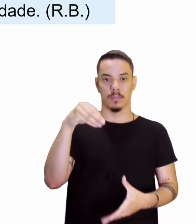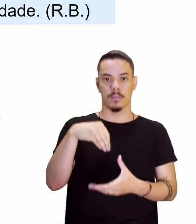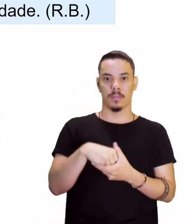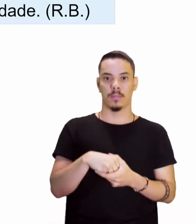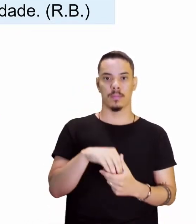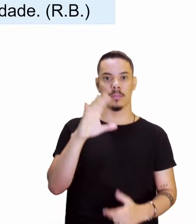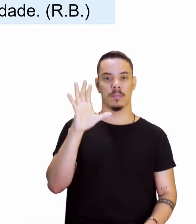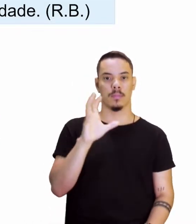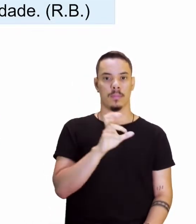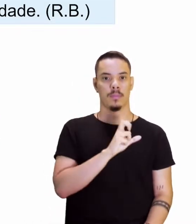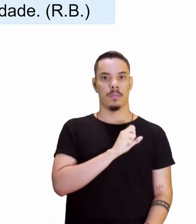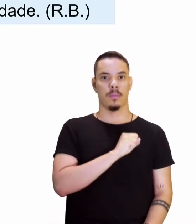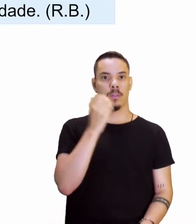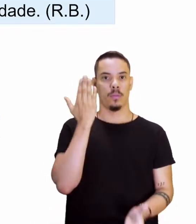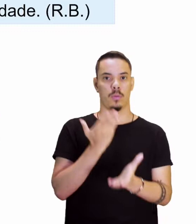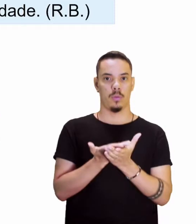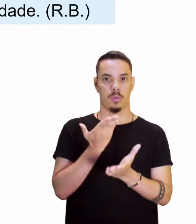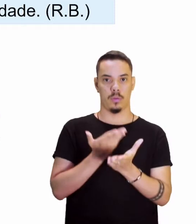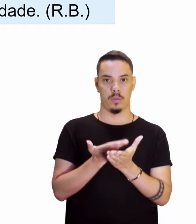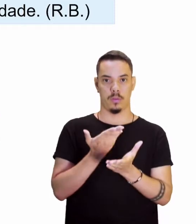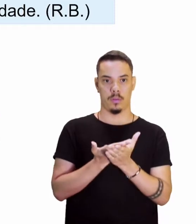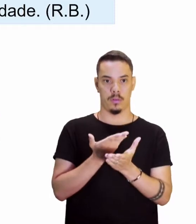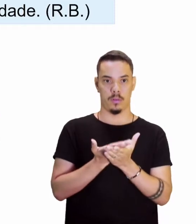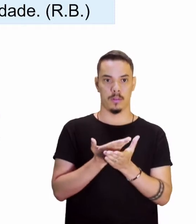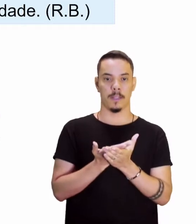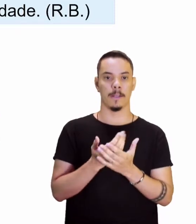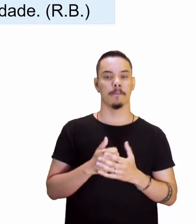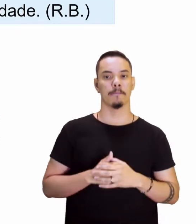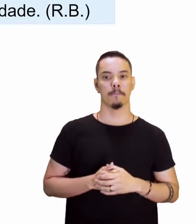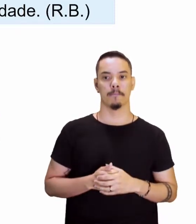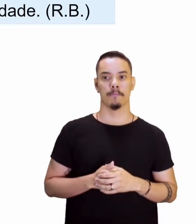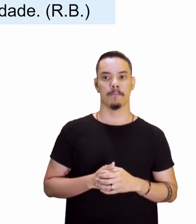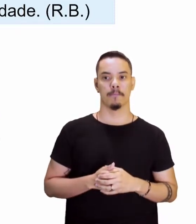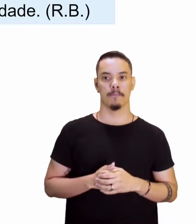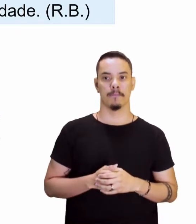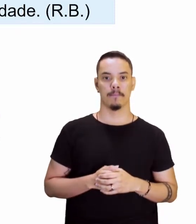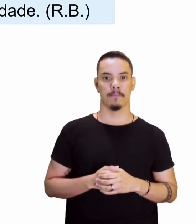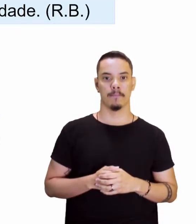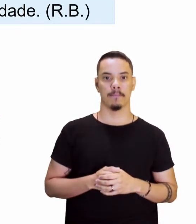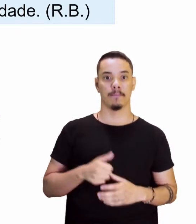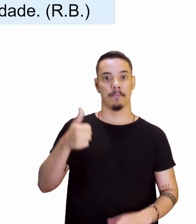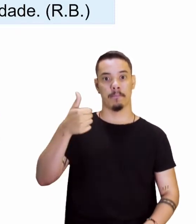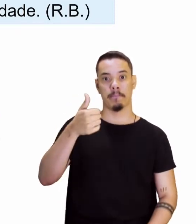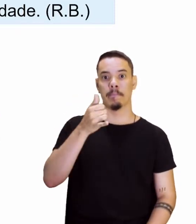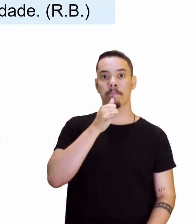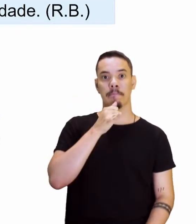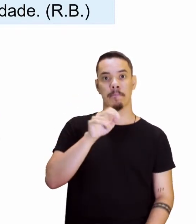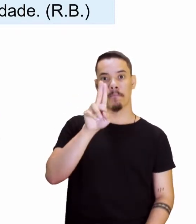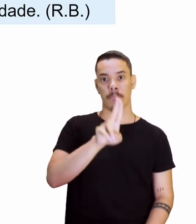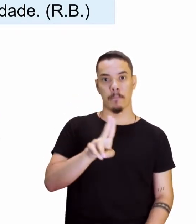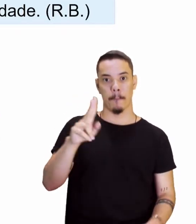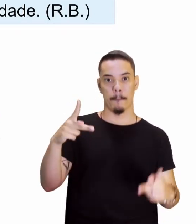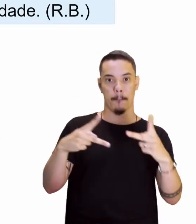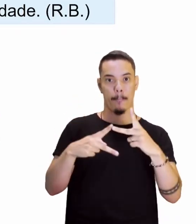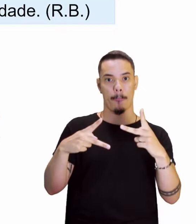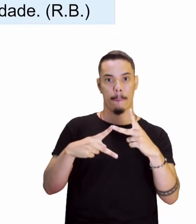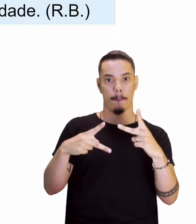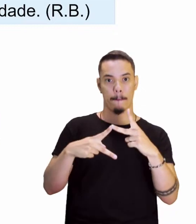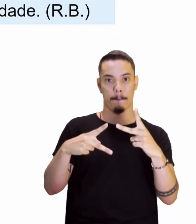incutiram-lhe o amor do estudo. Aqui, nesse primeiro exemplo, usou a preposição